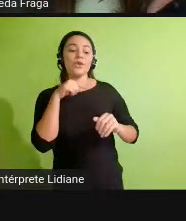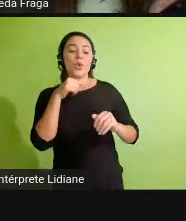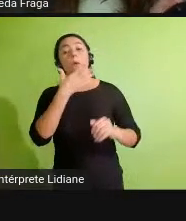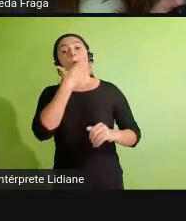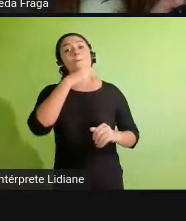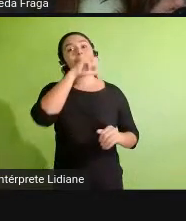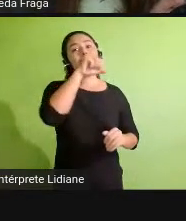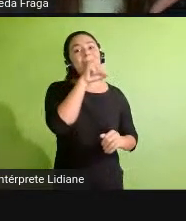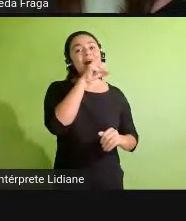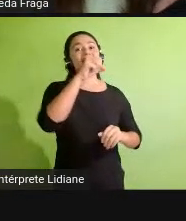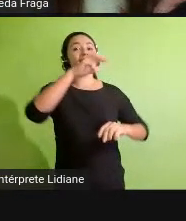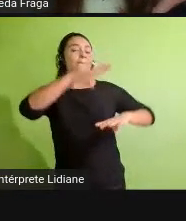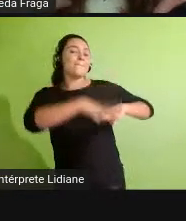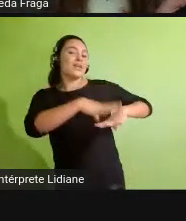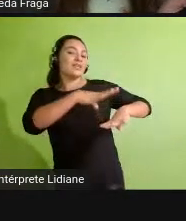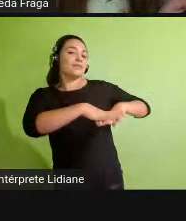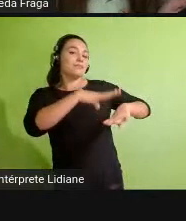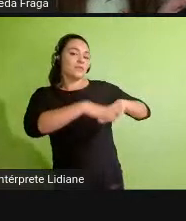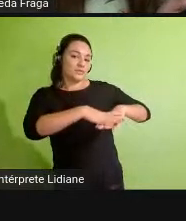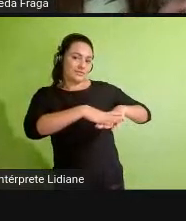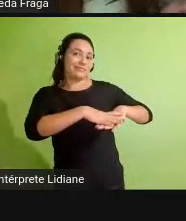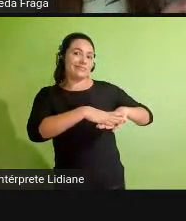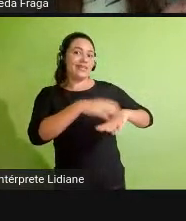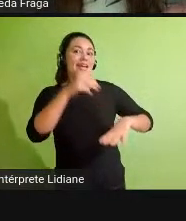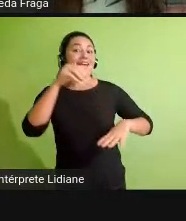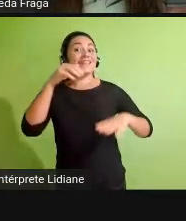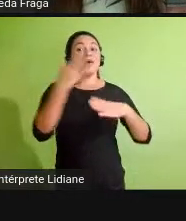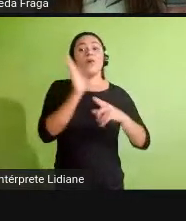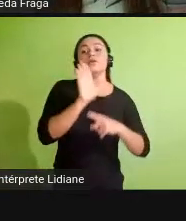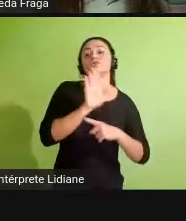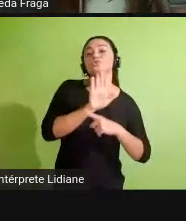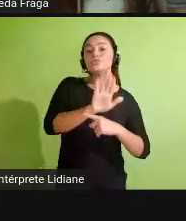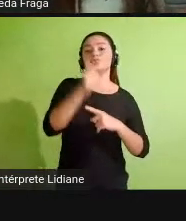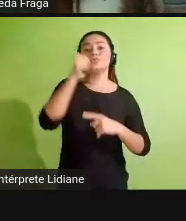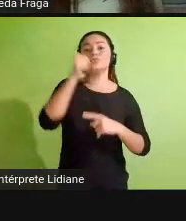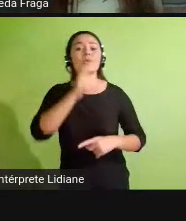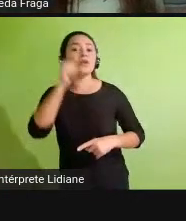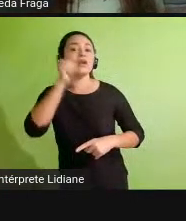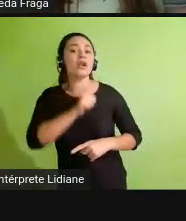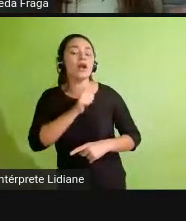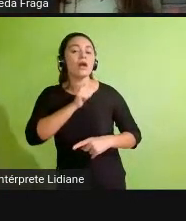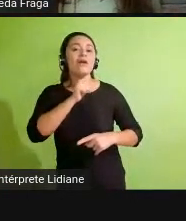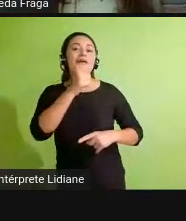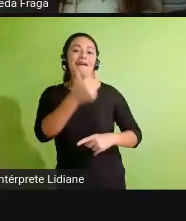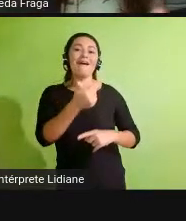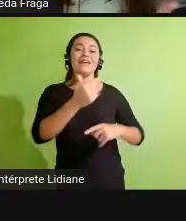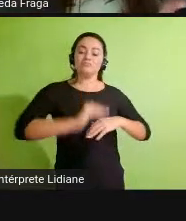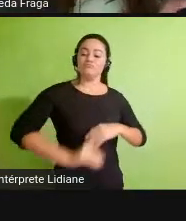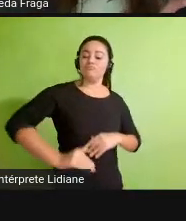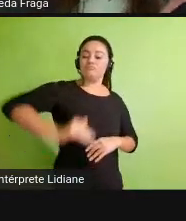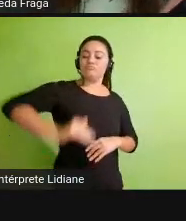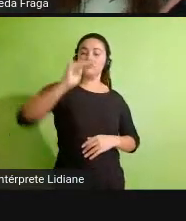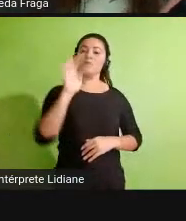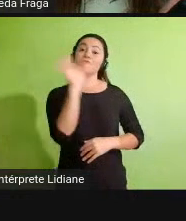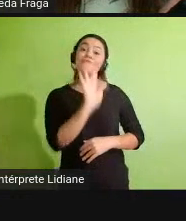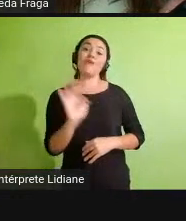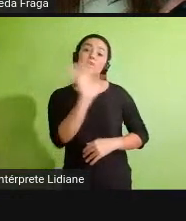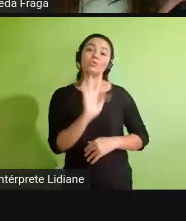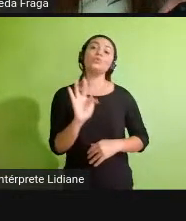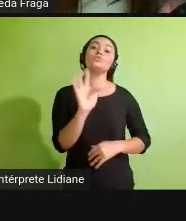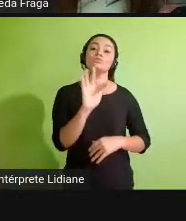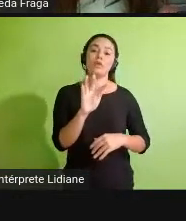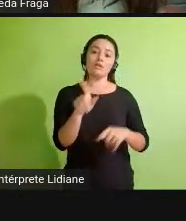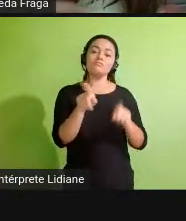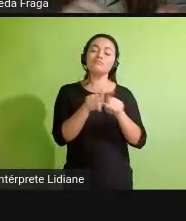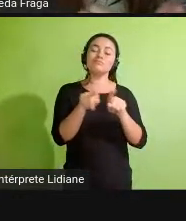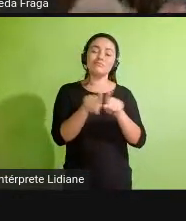à universidade. B, a ter problemas de relacionamento. Quando ela segue o caminho da mãe, vamos lá, Hipátia tornou-se